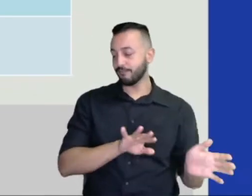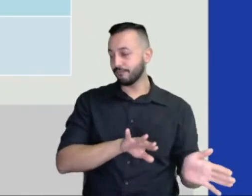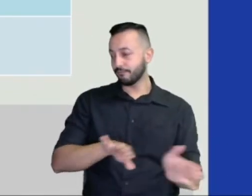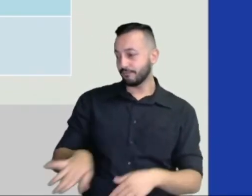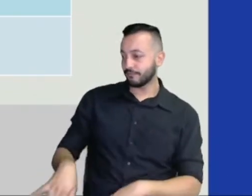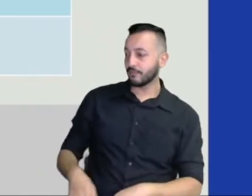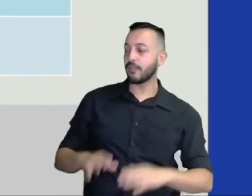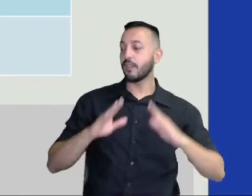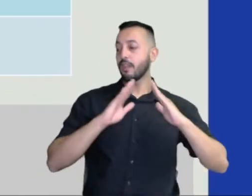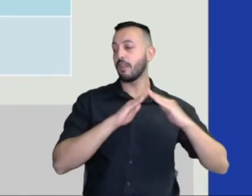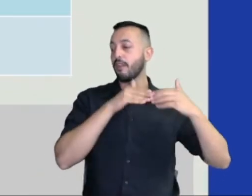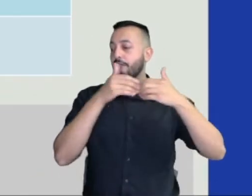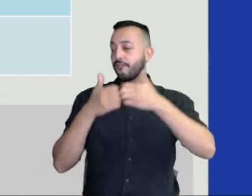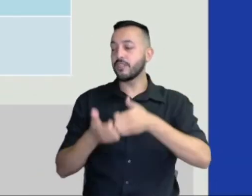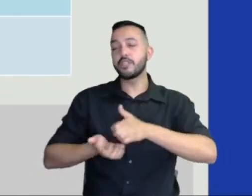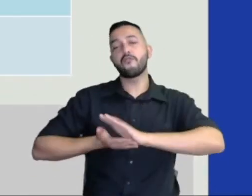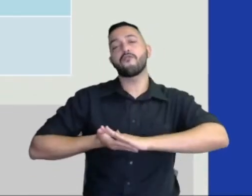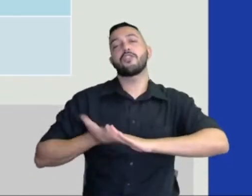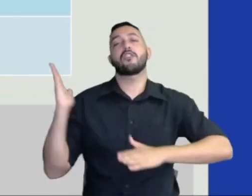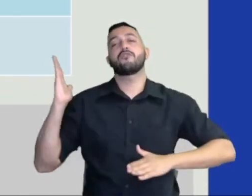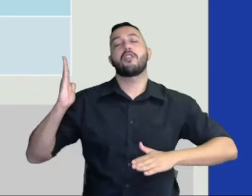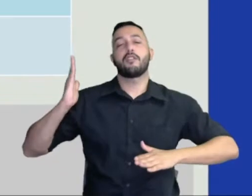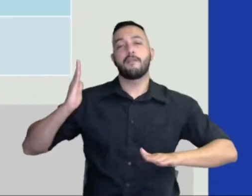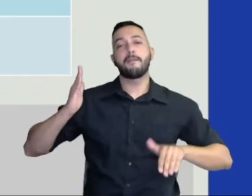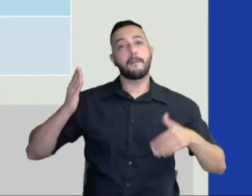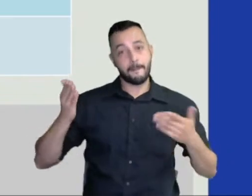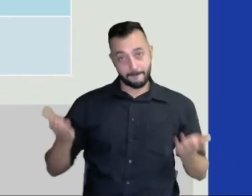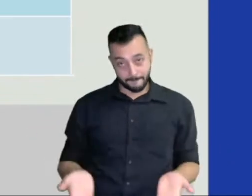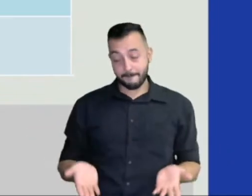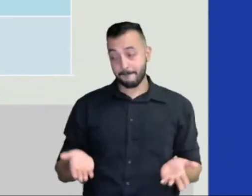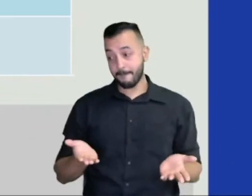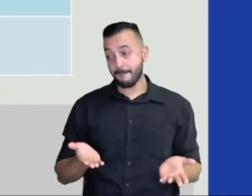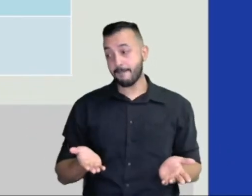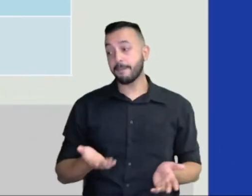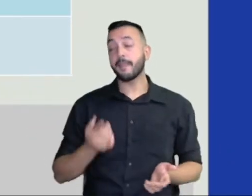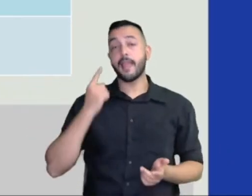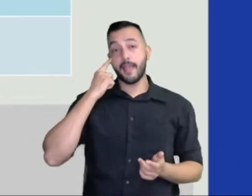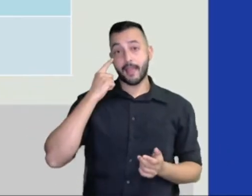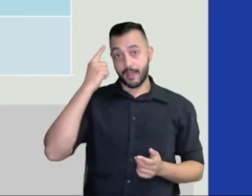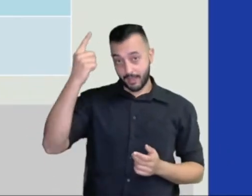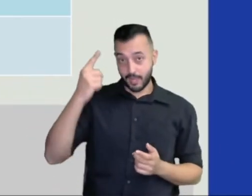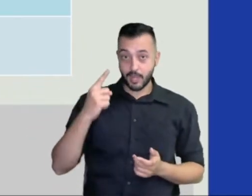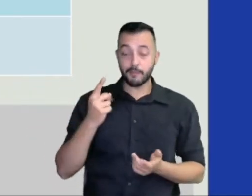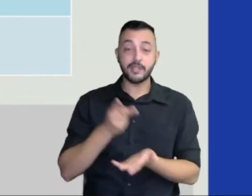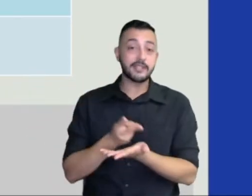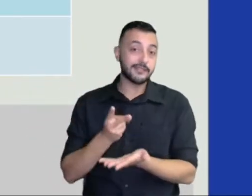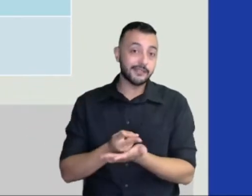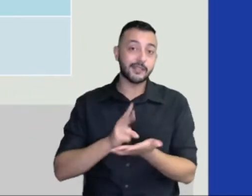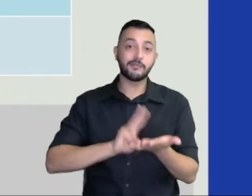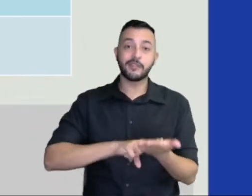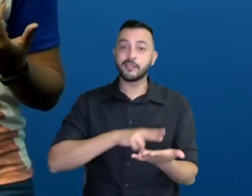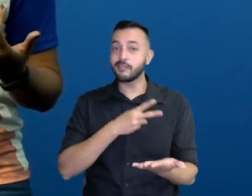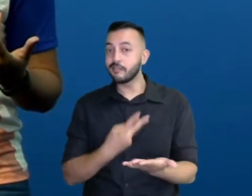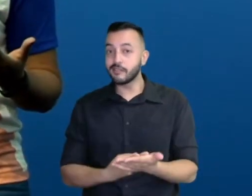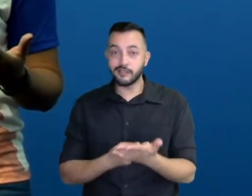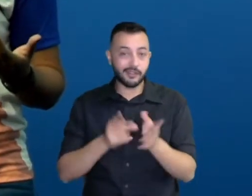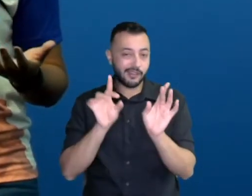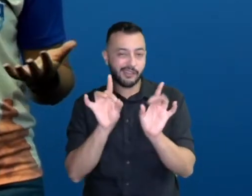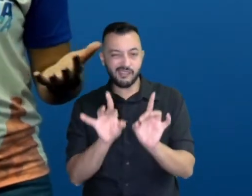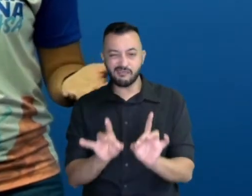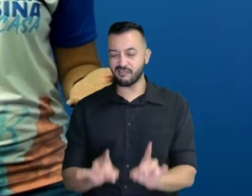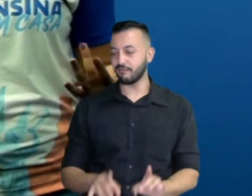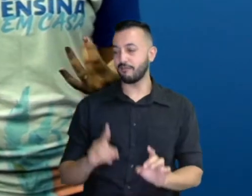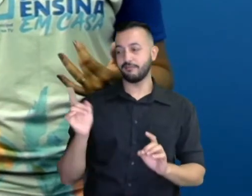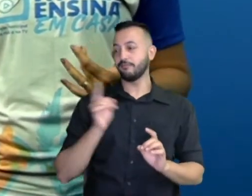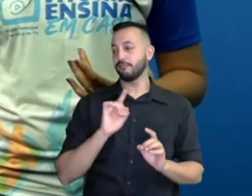vecinos fueron de viaje. Os vizinhos viajaram. Lembra que nem sempre a tradução vai ficar ao pé da